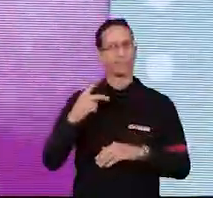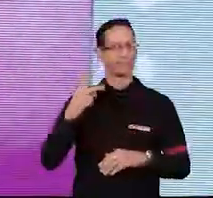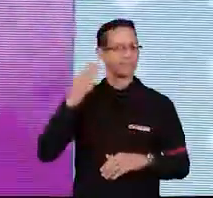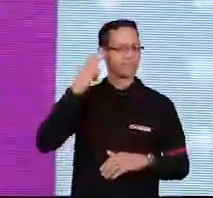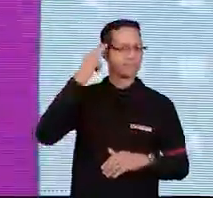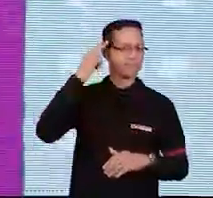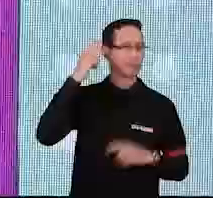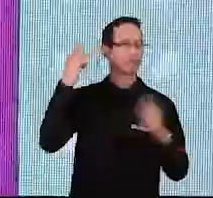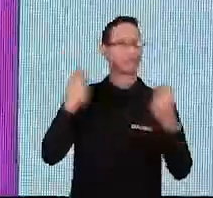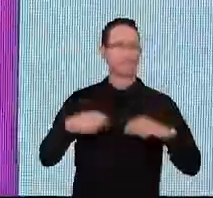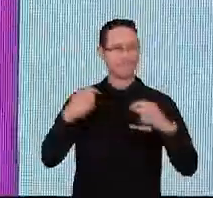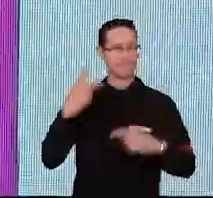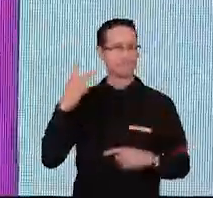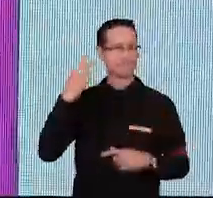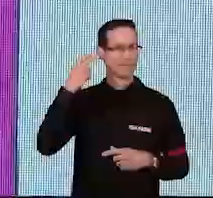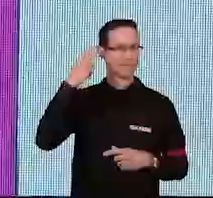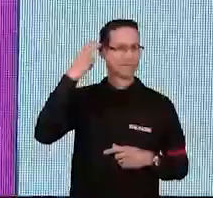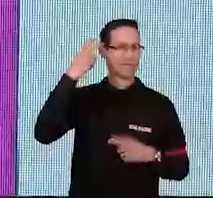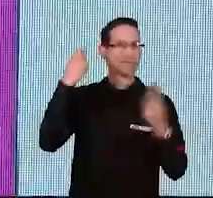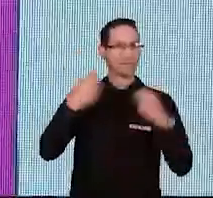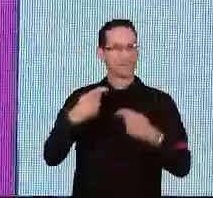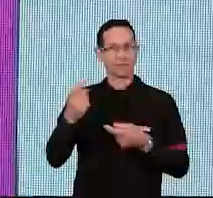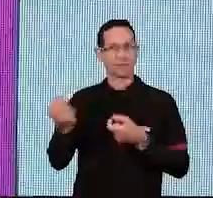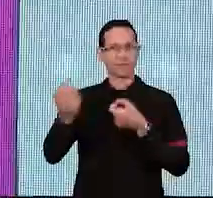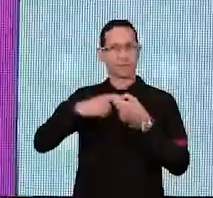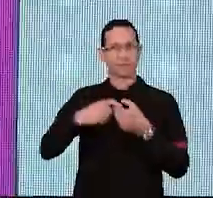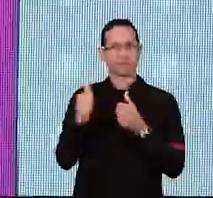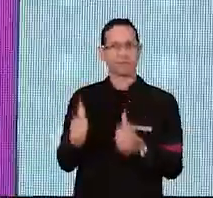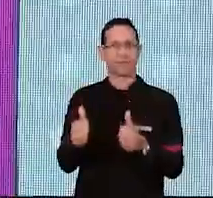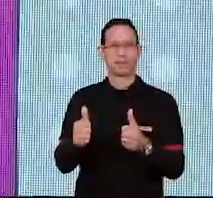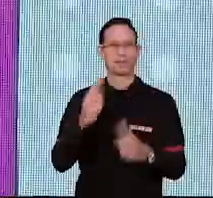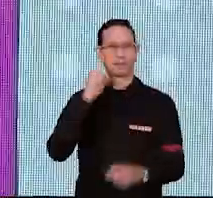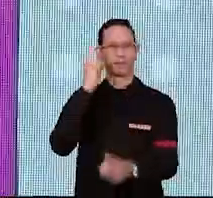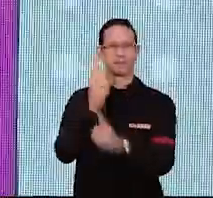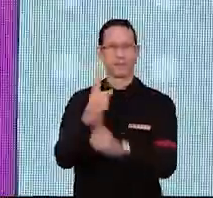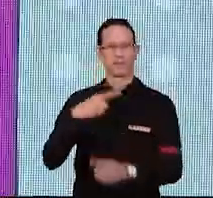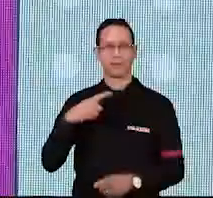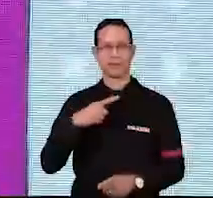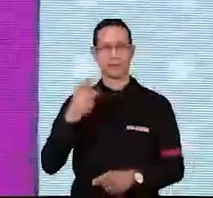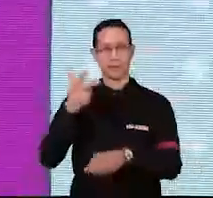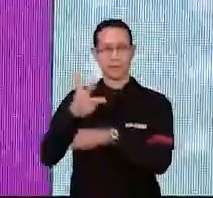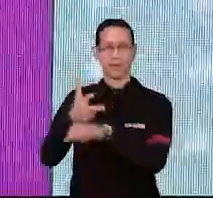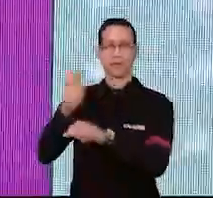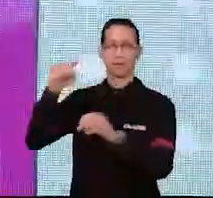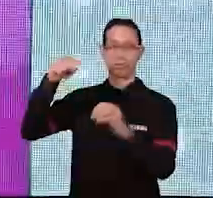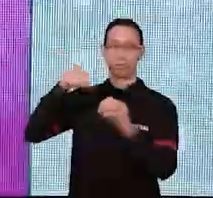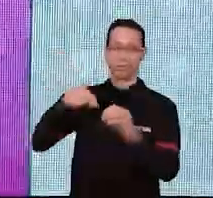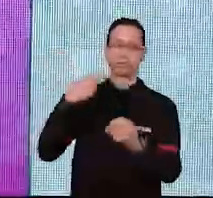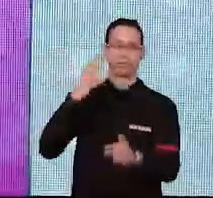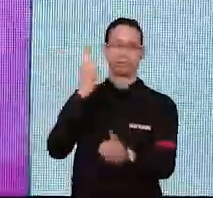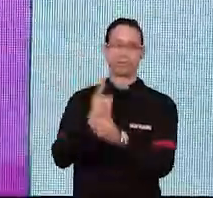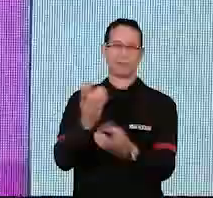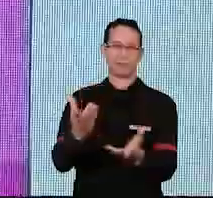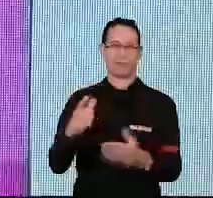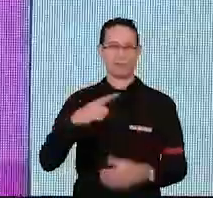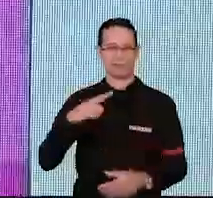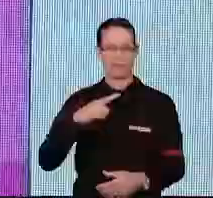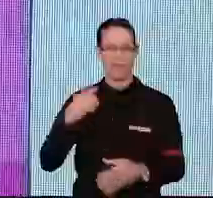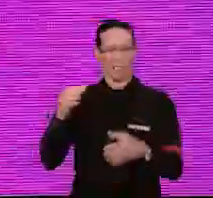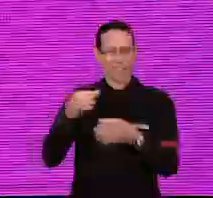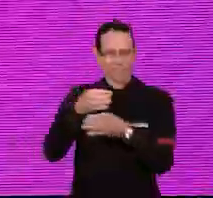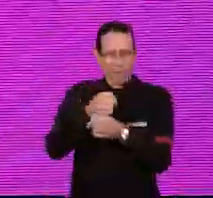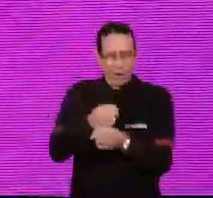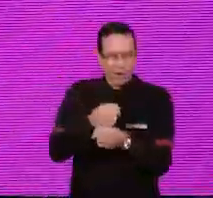para reverter um quadro desse, mas a gente muitas vezes se depara na autoendoscopia. Ele tem estenose, ele ainda tem bula